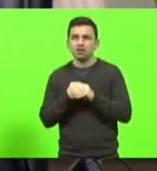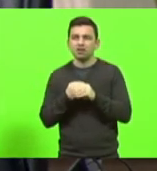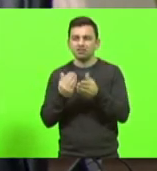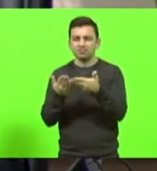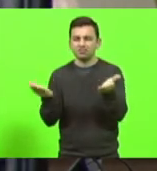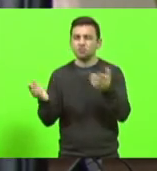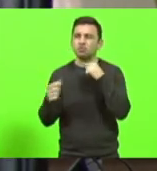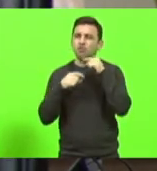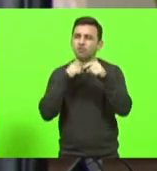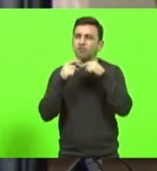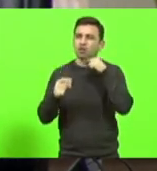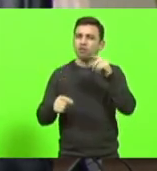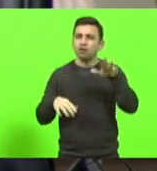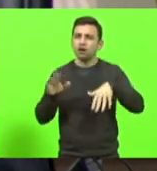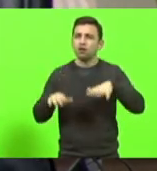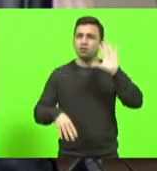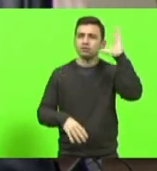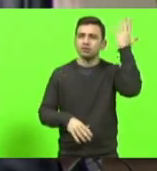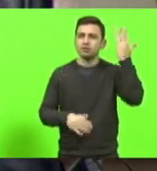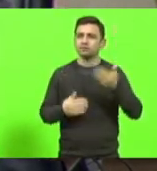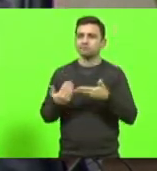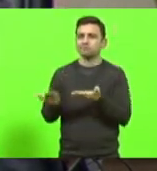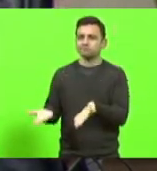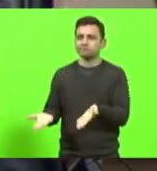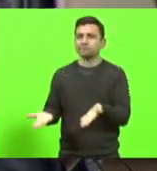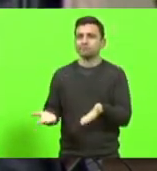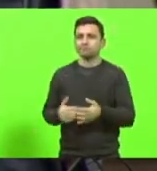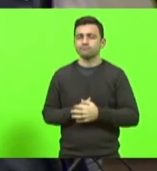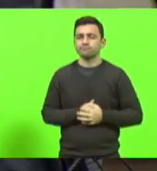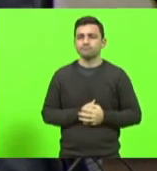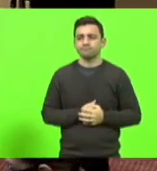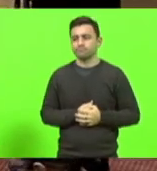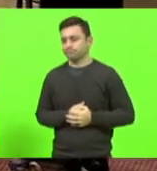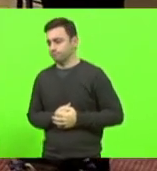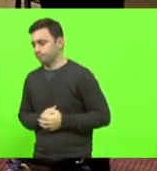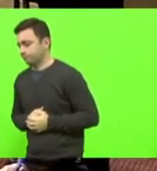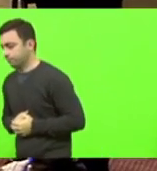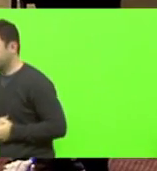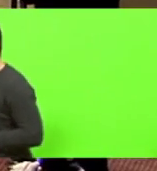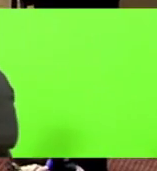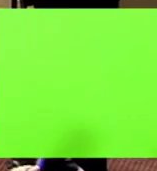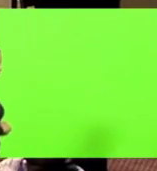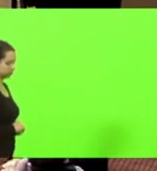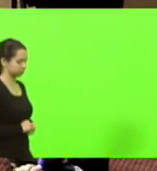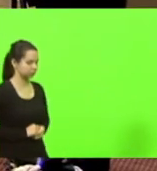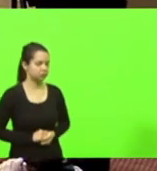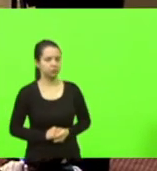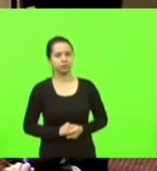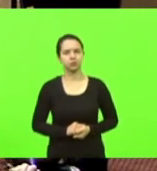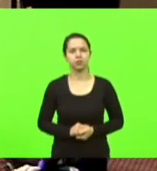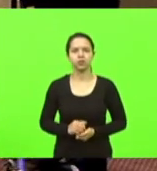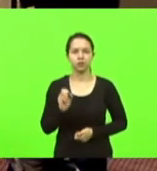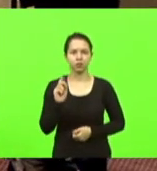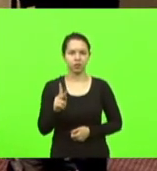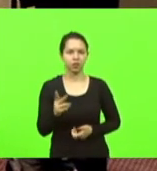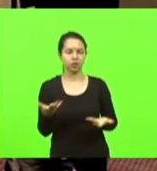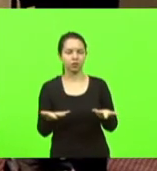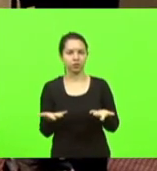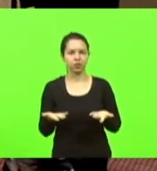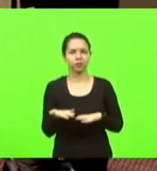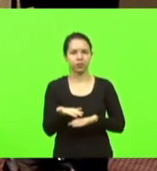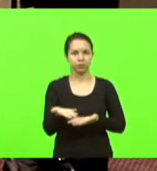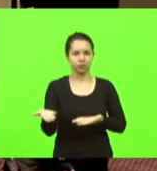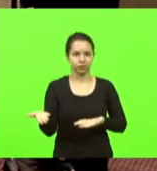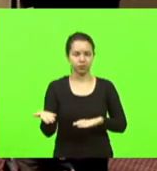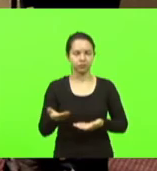tipo de dúvida e também os signatários por favor o Ok vamos atender vossa excelência'